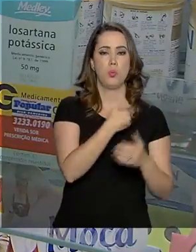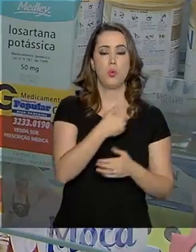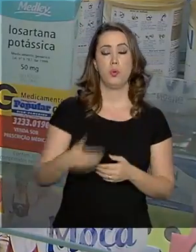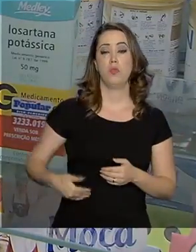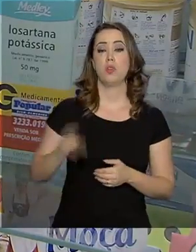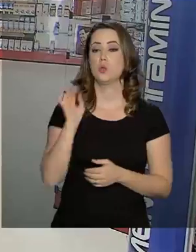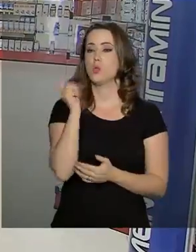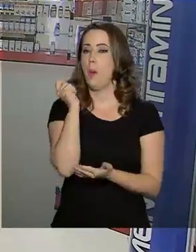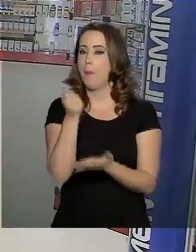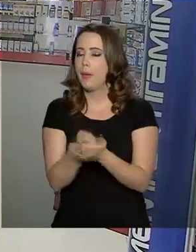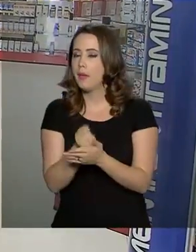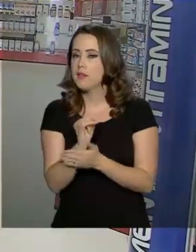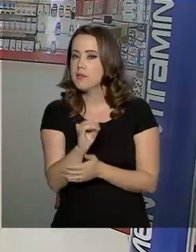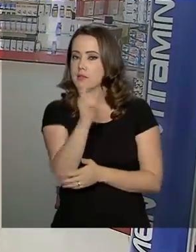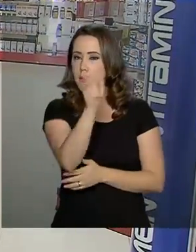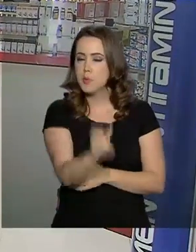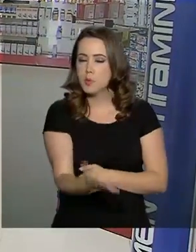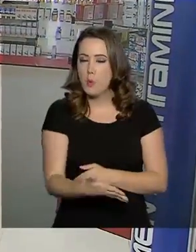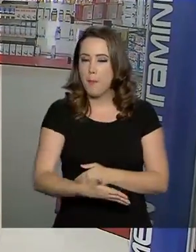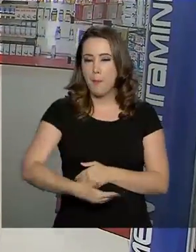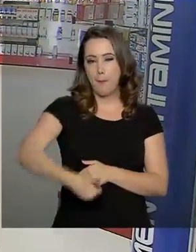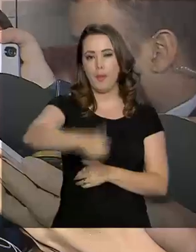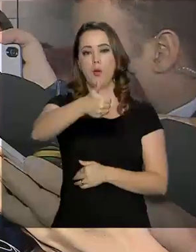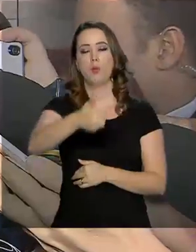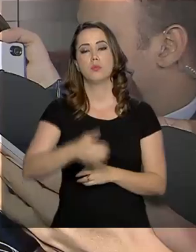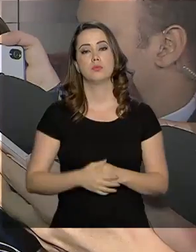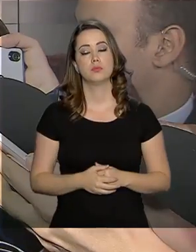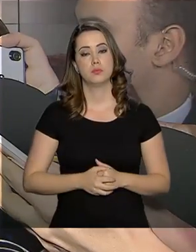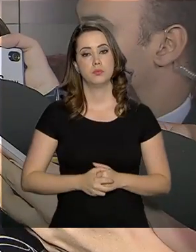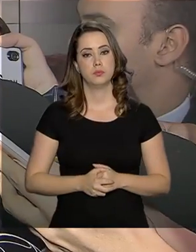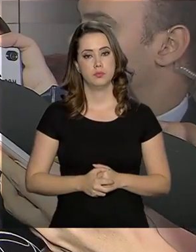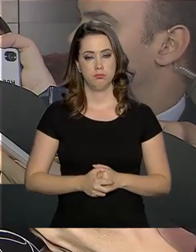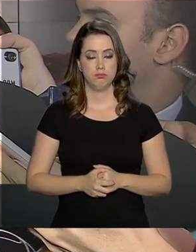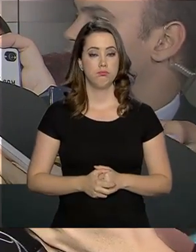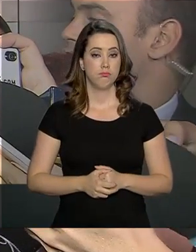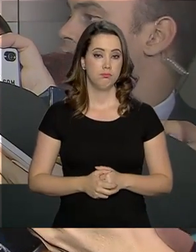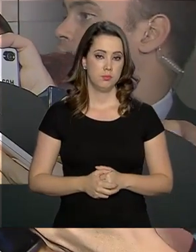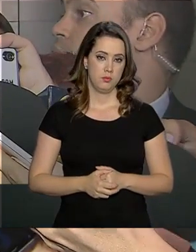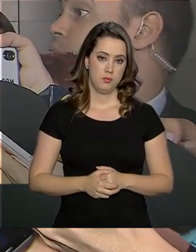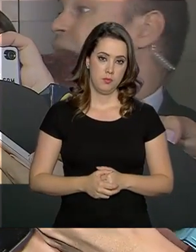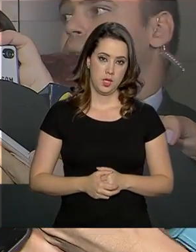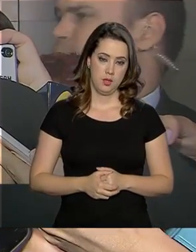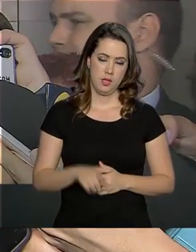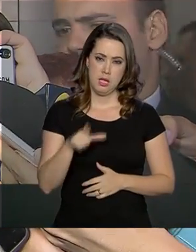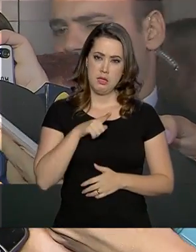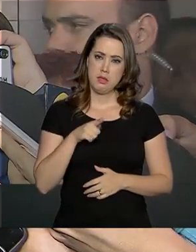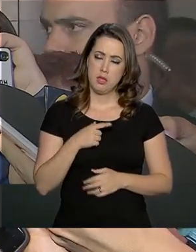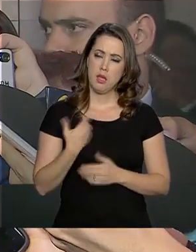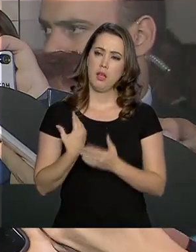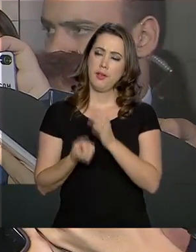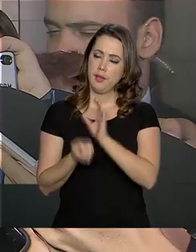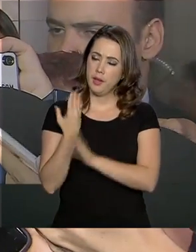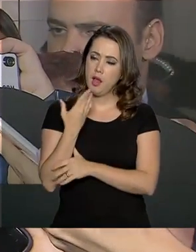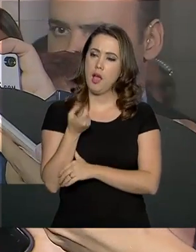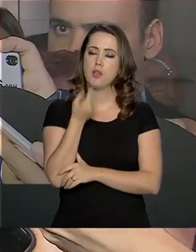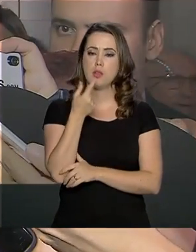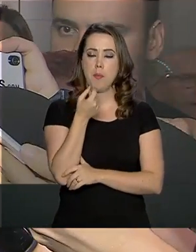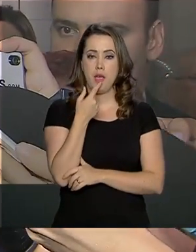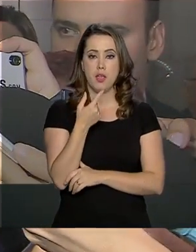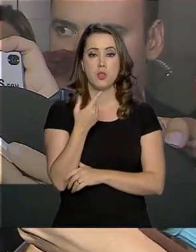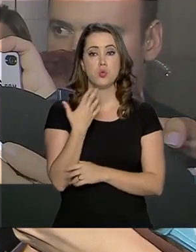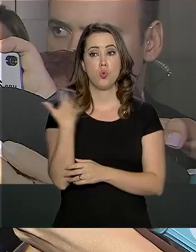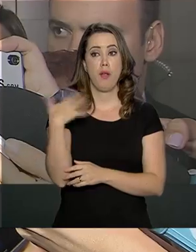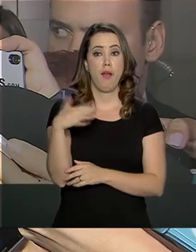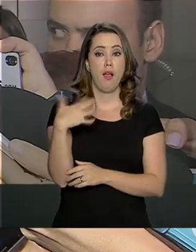pelo medicamento se houver melhora do paciente. O surgimento desses medicamentos de alto custo para doenças raras é